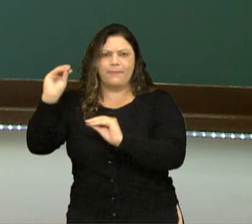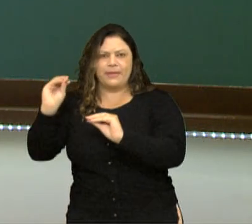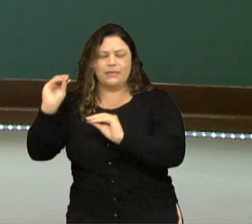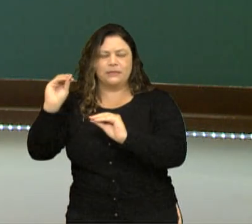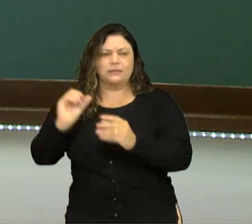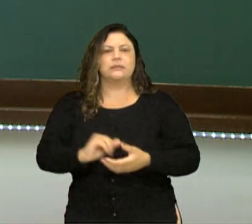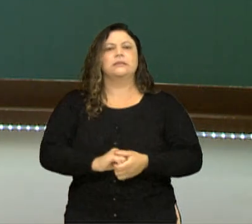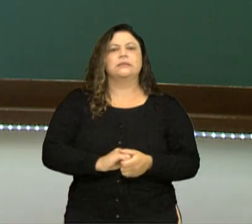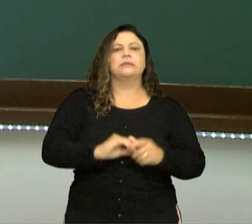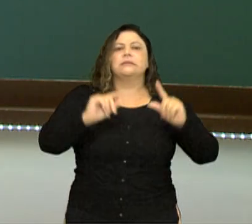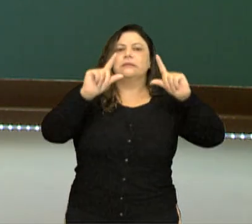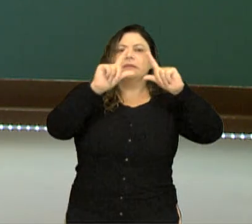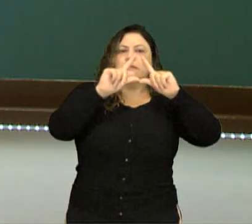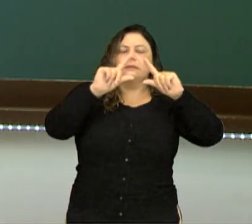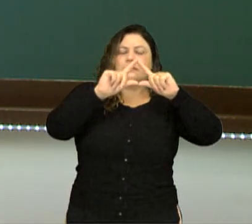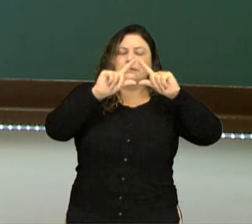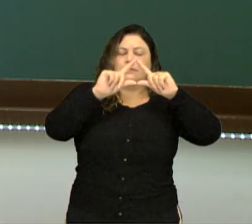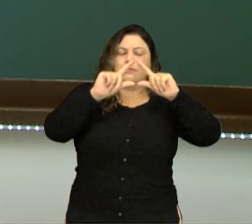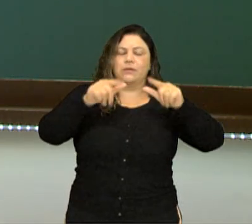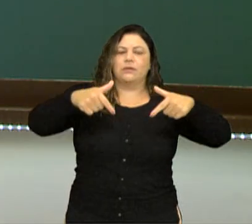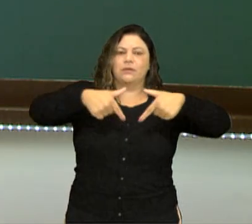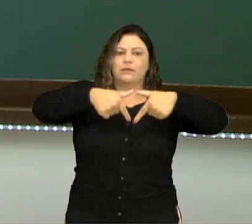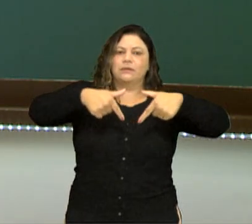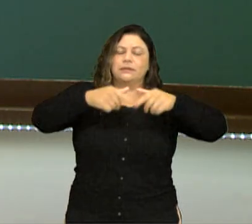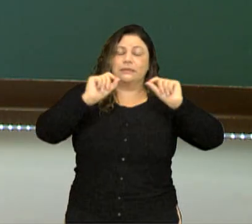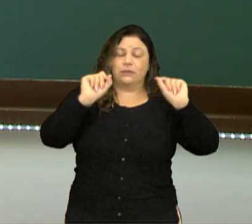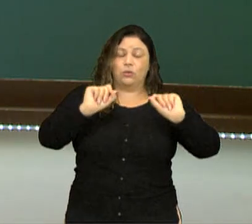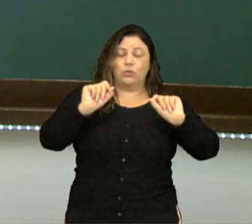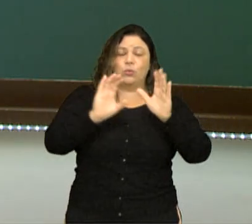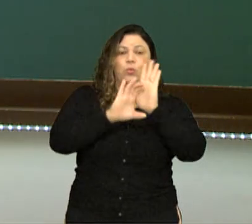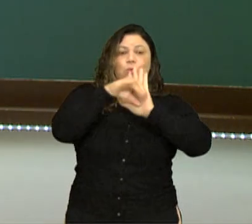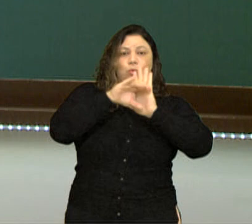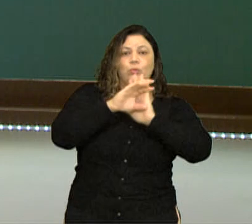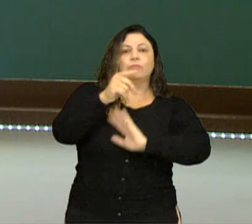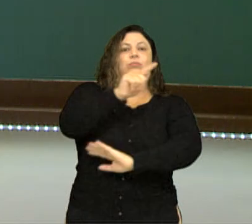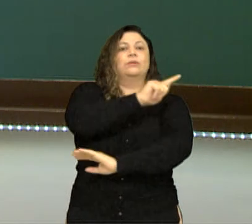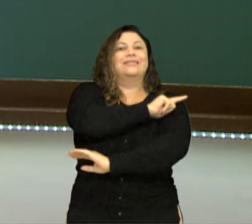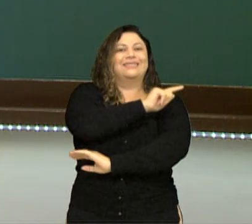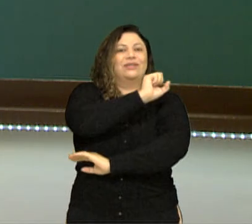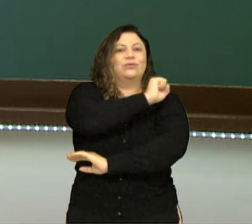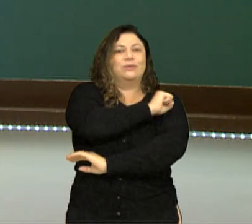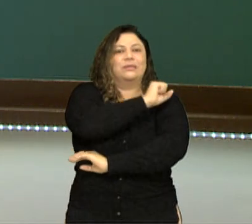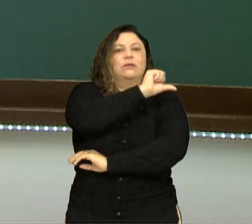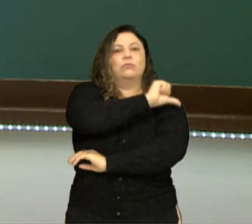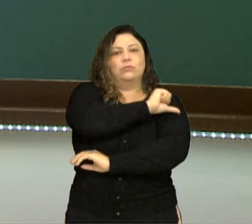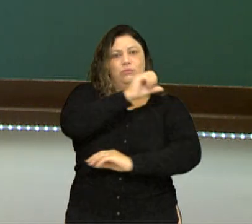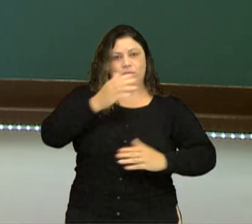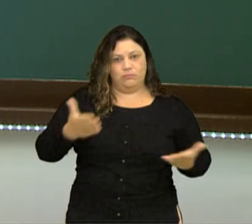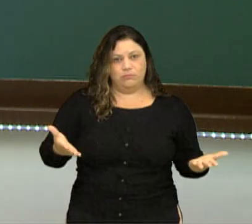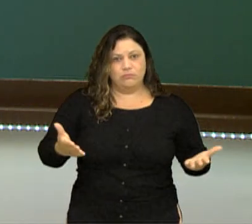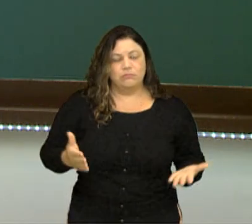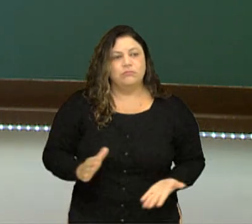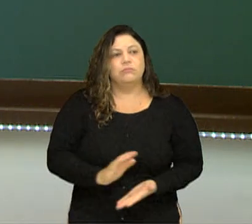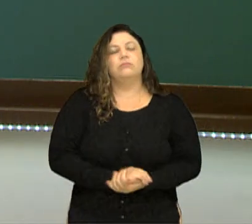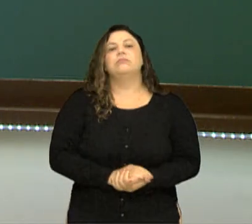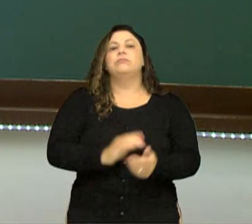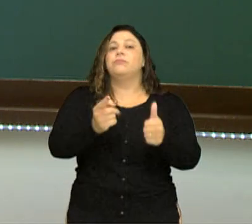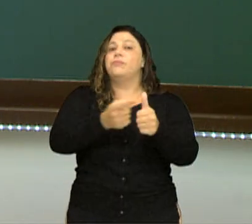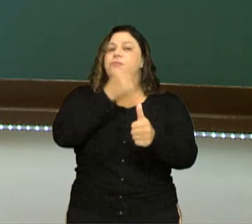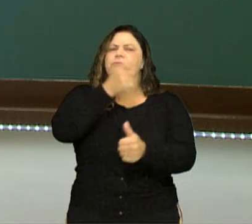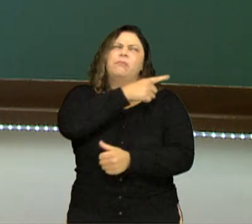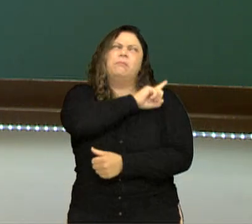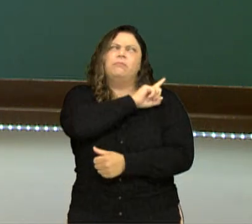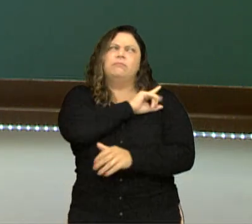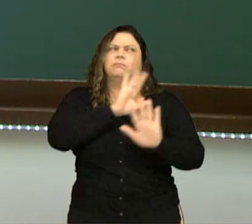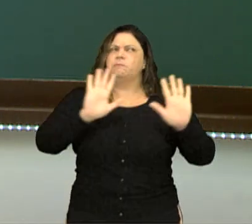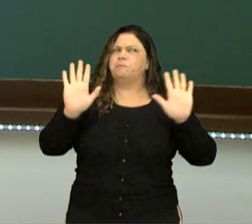de triângulos é um conceito que você estuda no 7º, no 8º e no 9º ano, tá? Na primeira série, né,